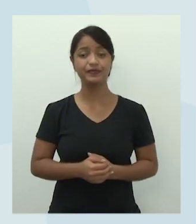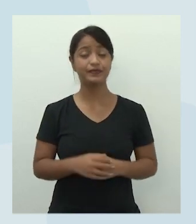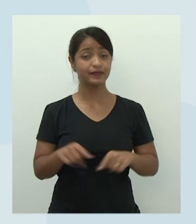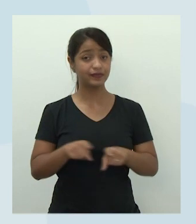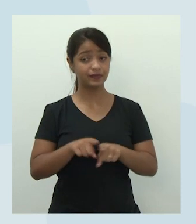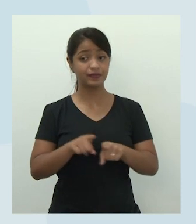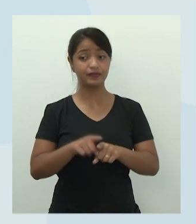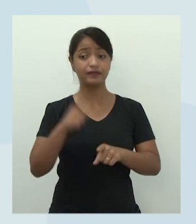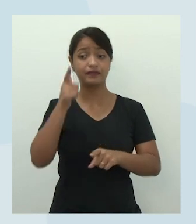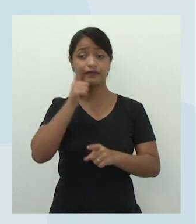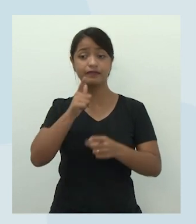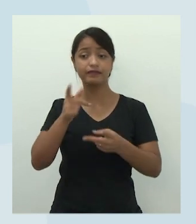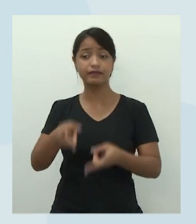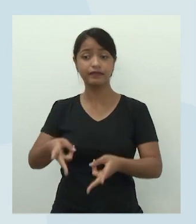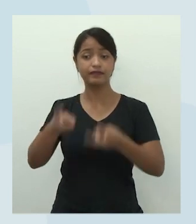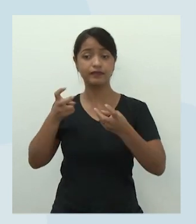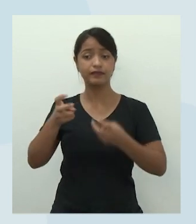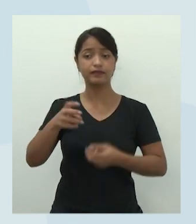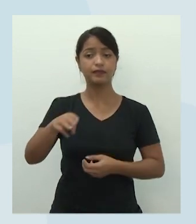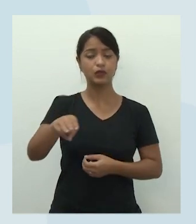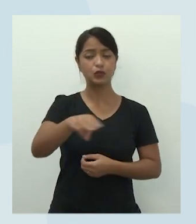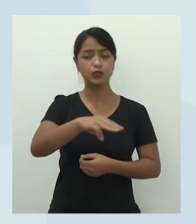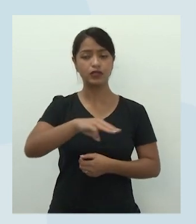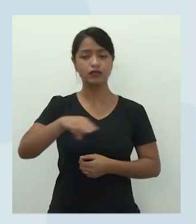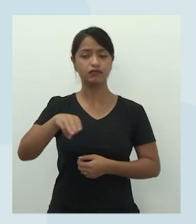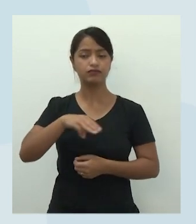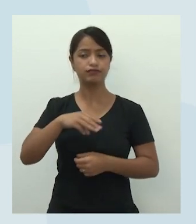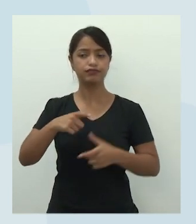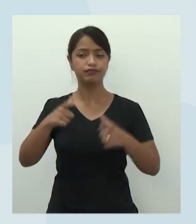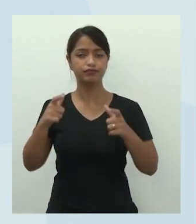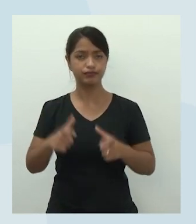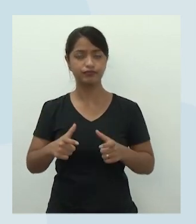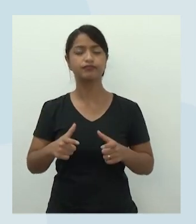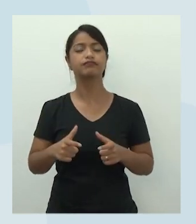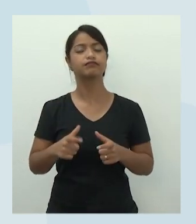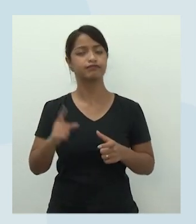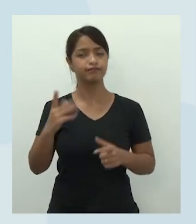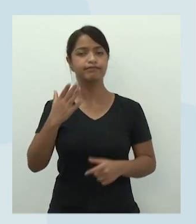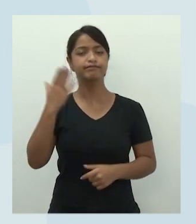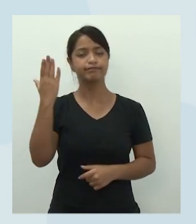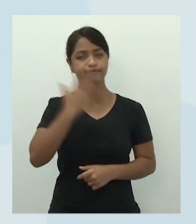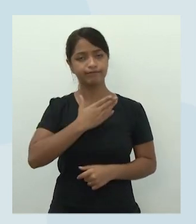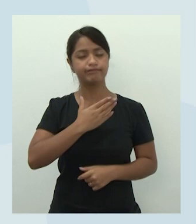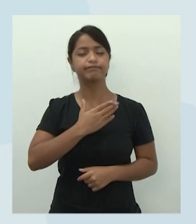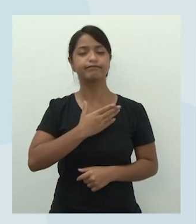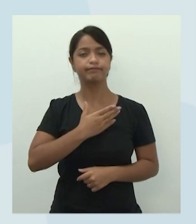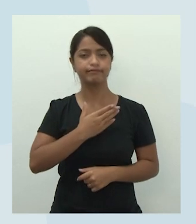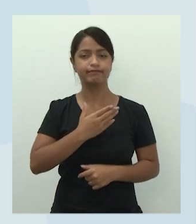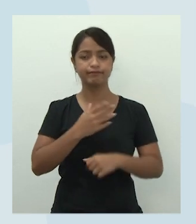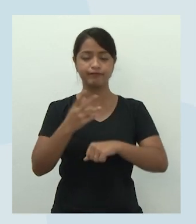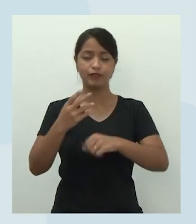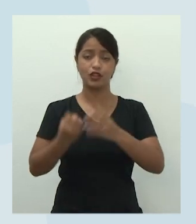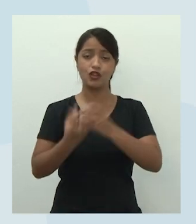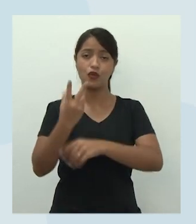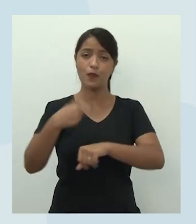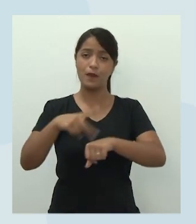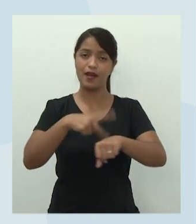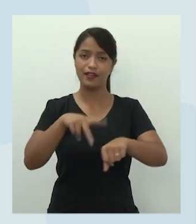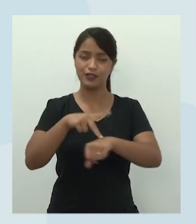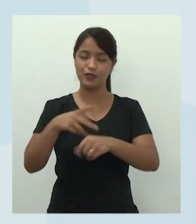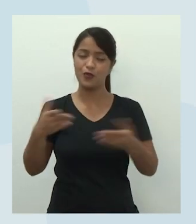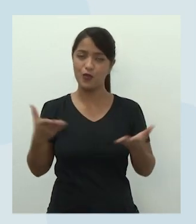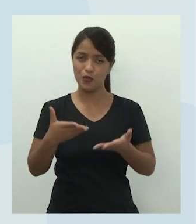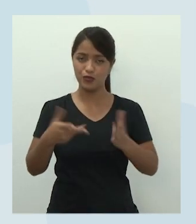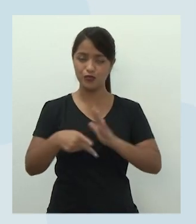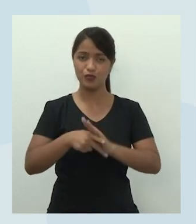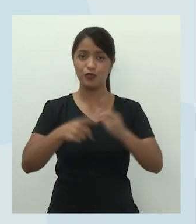a Mesopotâmia, né, passou, que caracterizaram aí, que formaram alguns dos atuais países do chamado